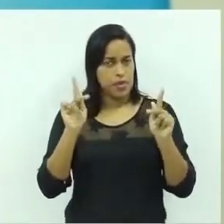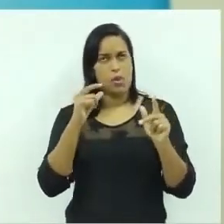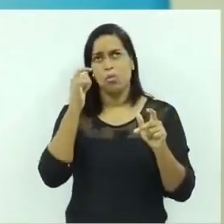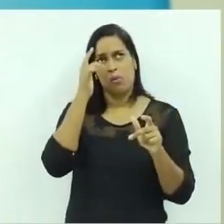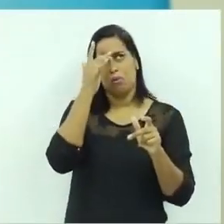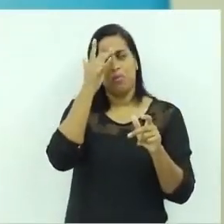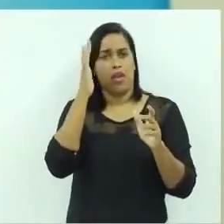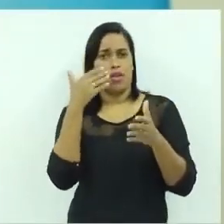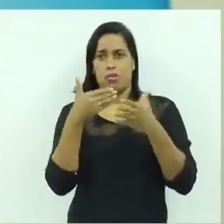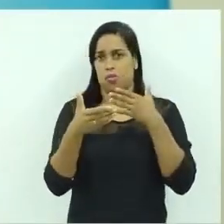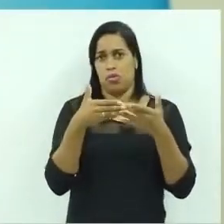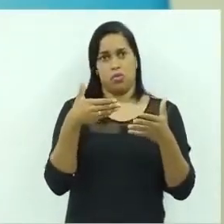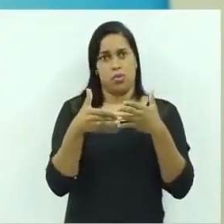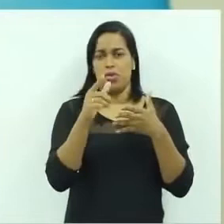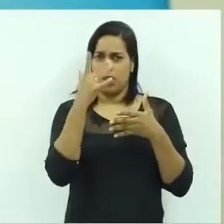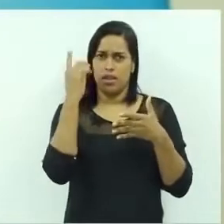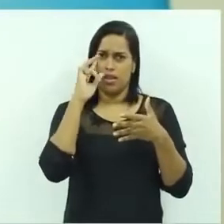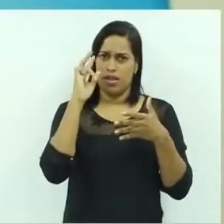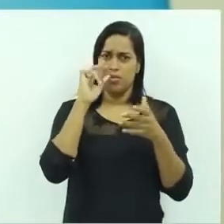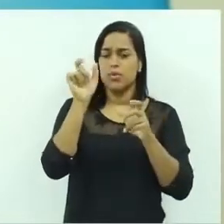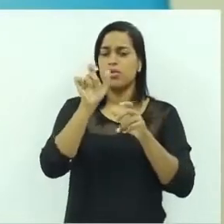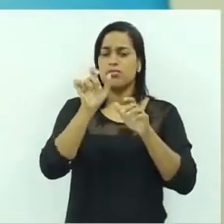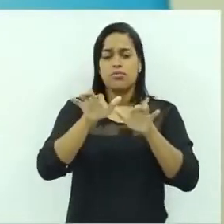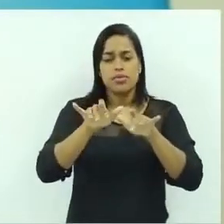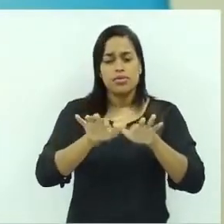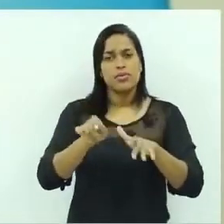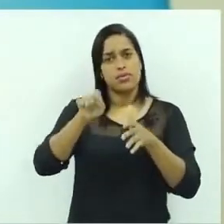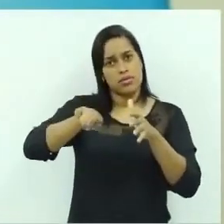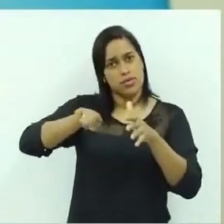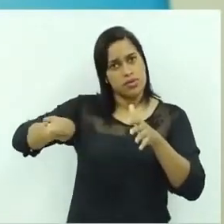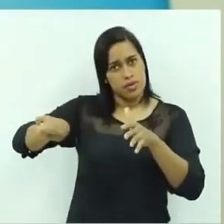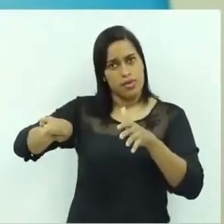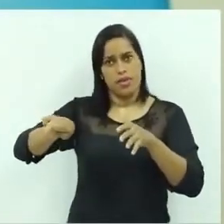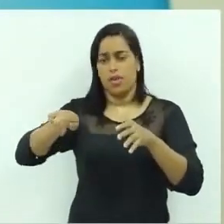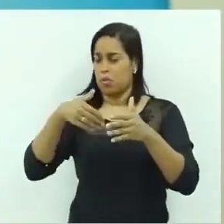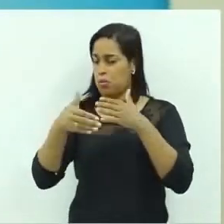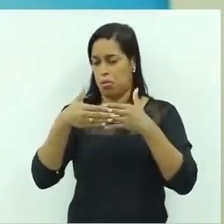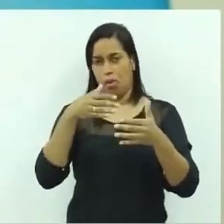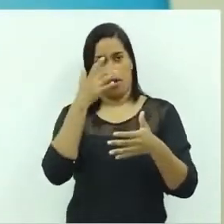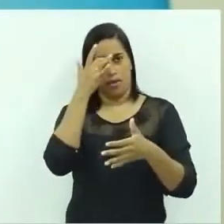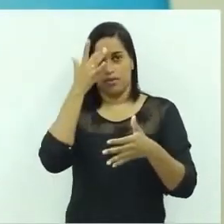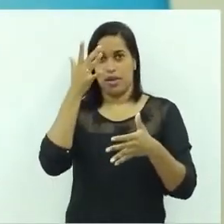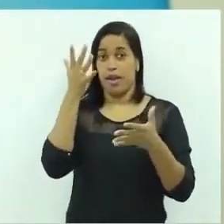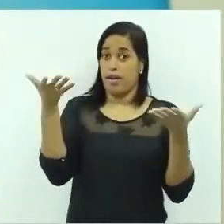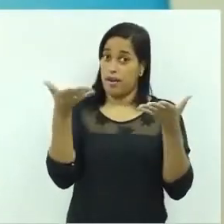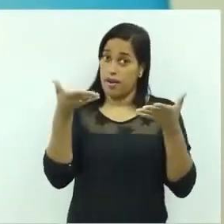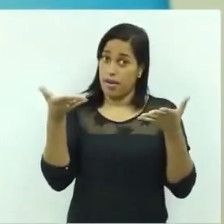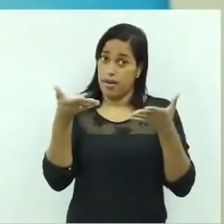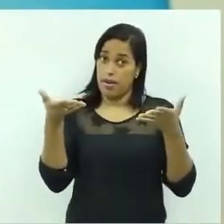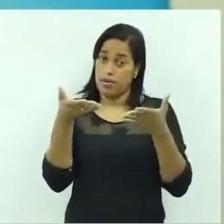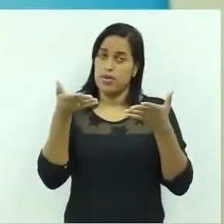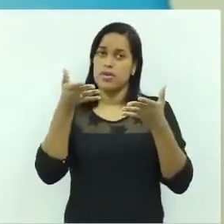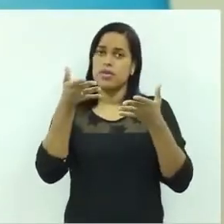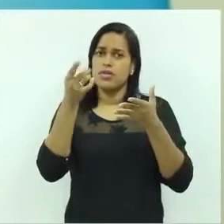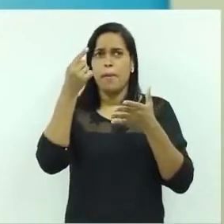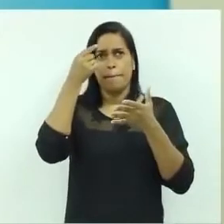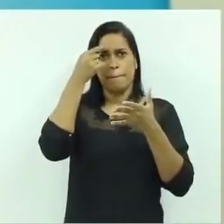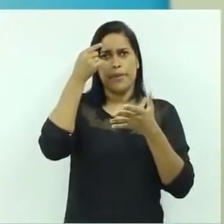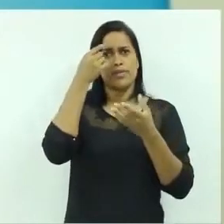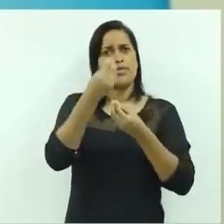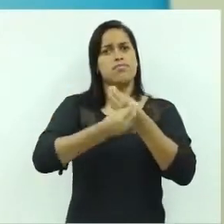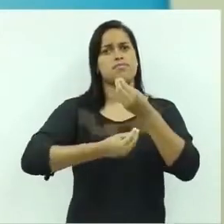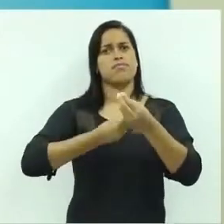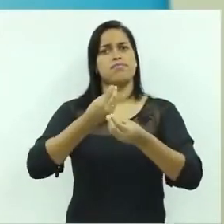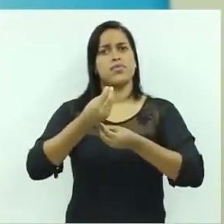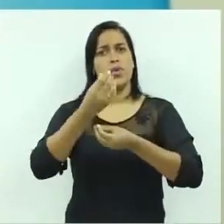uma ideia. Lembra que eu pedi para você escrever uma ideia aleatoriamente no caderno? Pronto. Agora você vai refinar essa ideia. Você vai ter